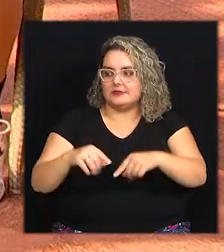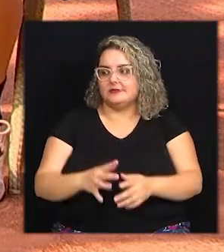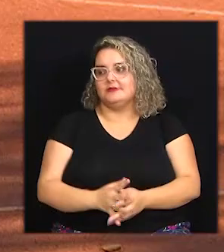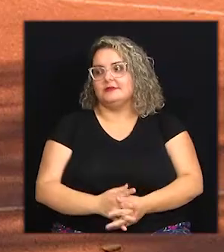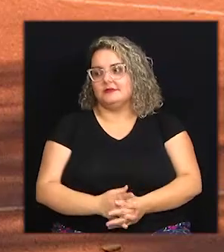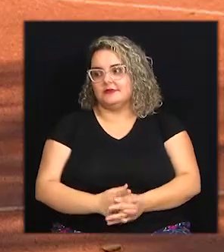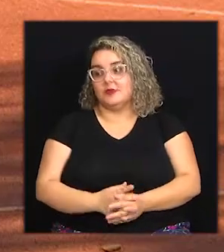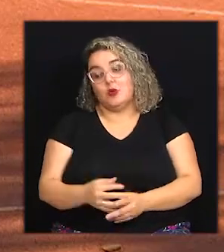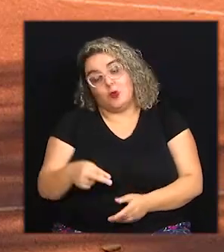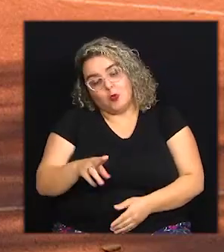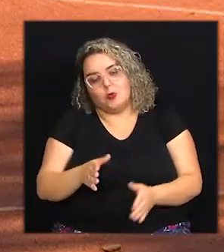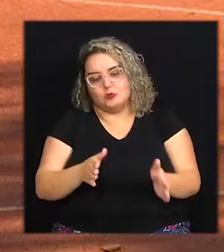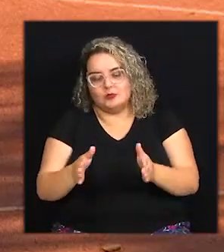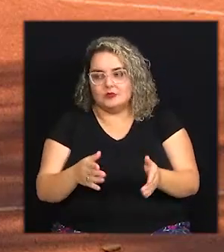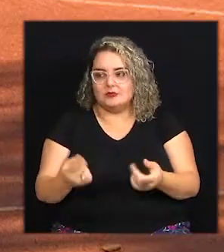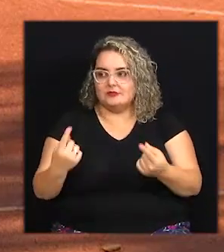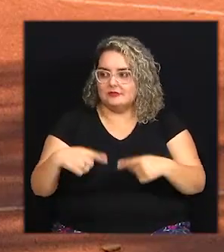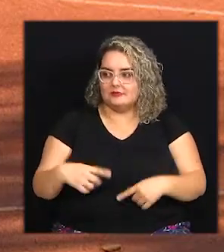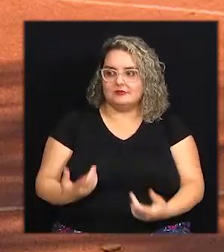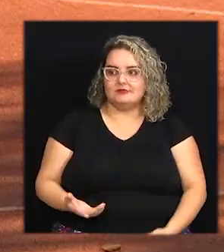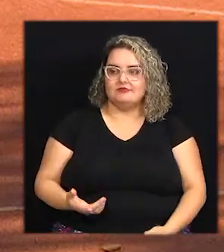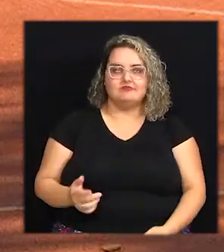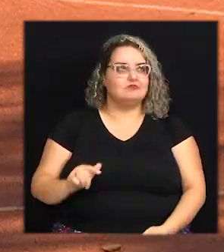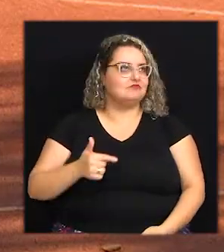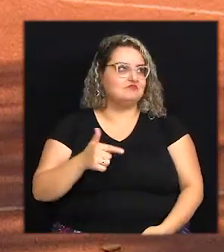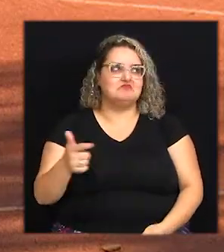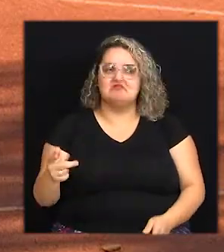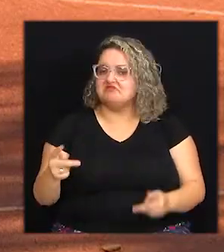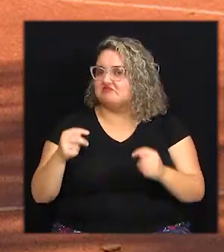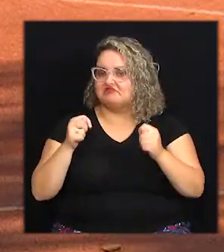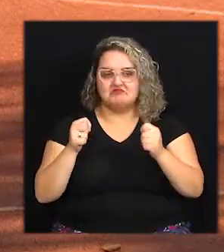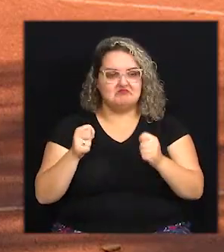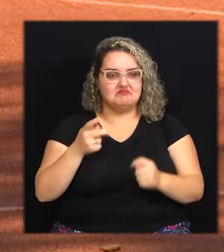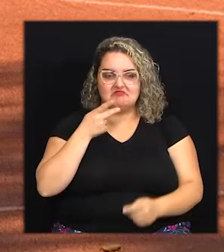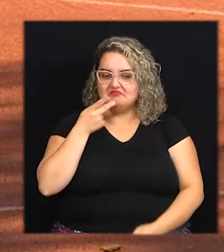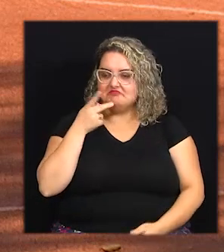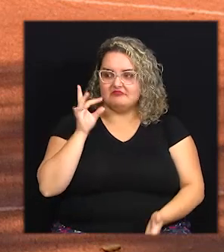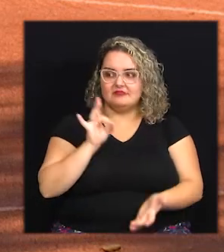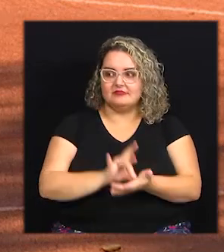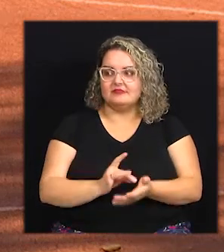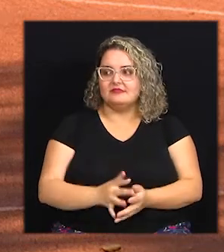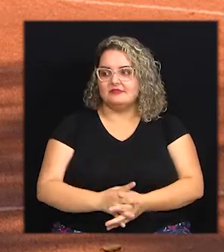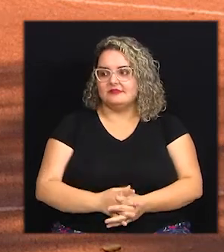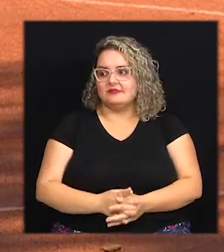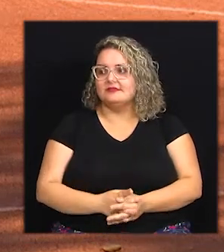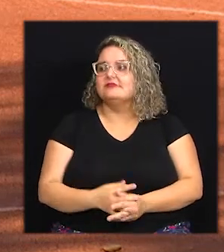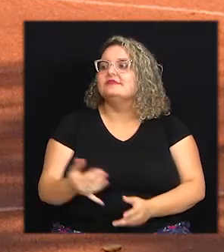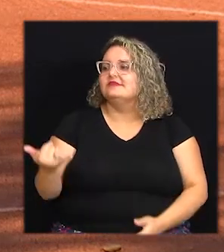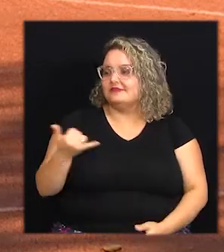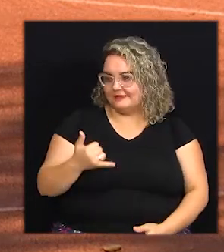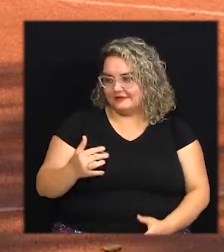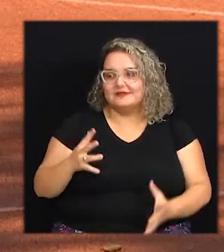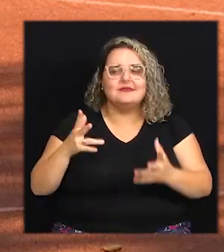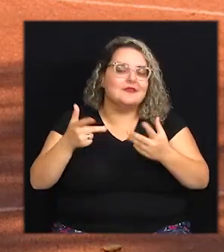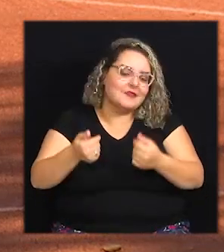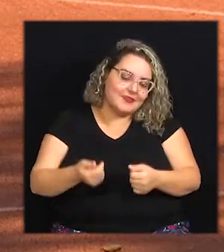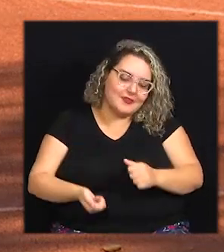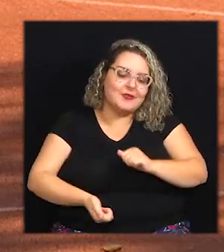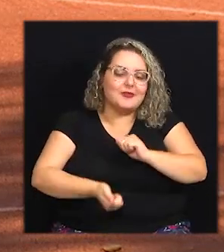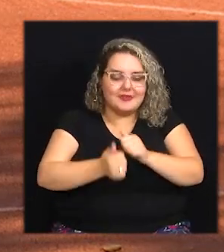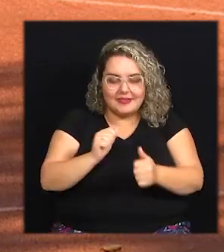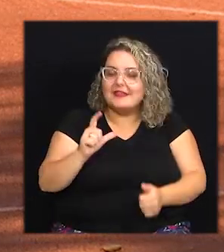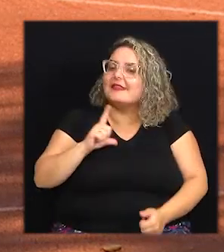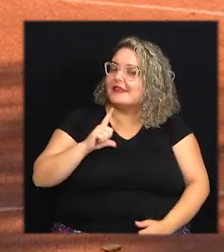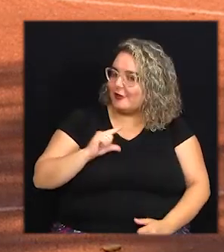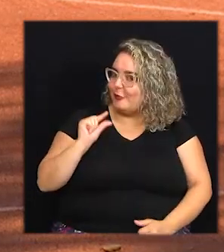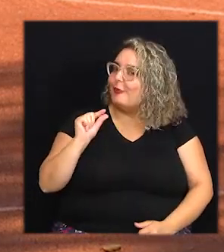de competição? Ou até durante a partida? Cara, eu não tenho muita superstição, vou ser sincero com você, mas como você disse, todo atleta tem um